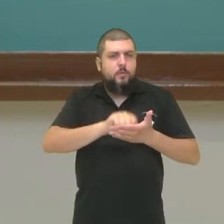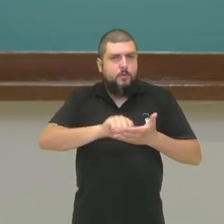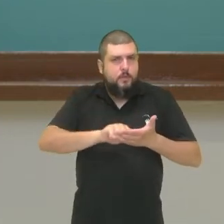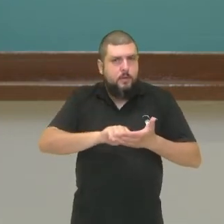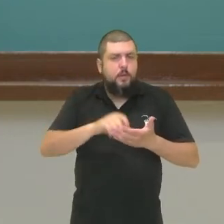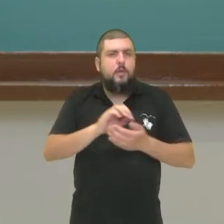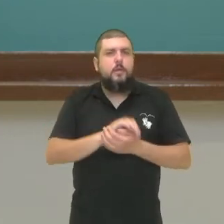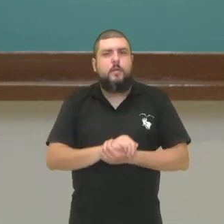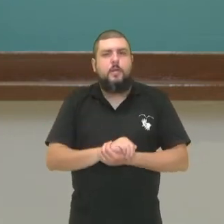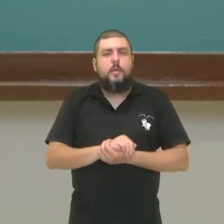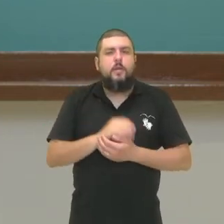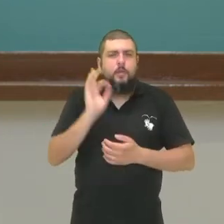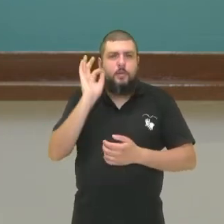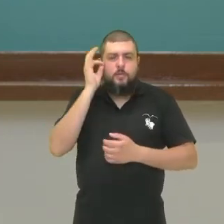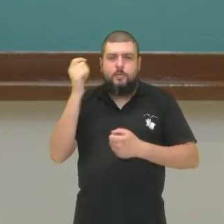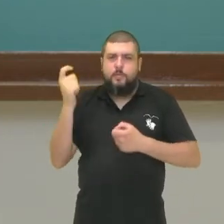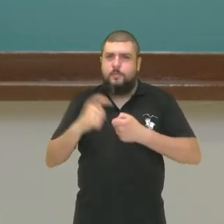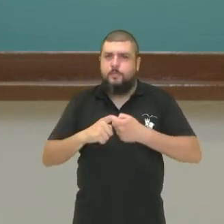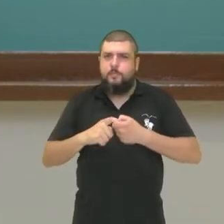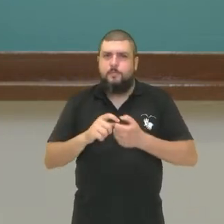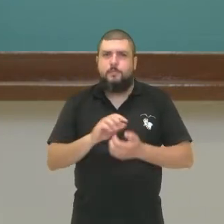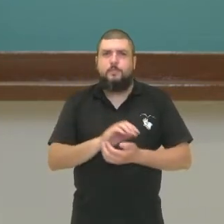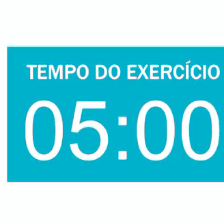papel e nós voltamos em breve.